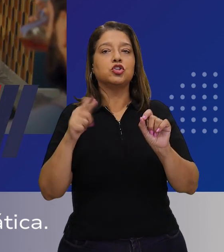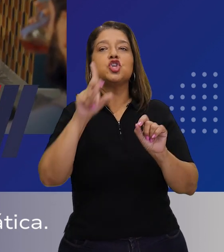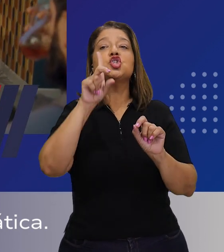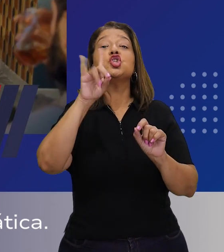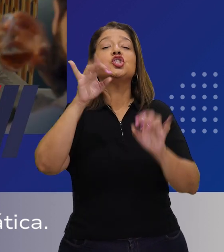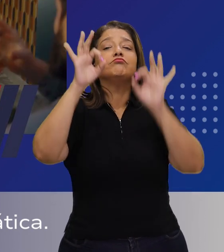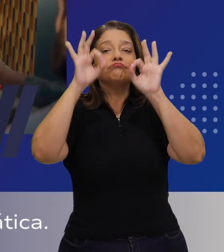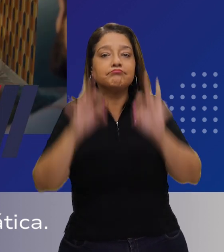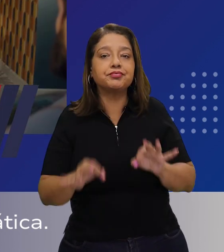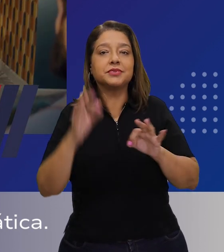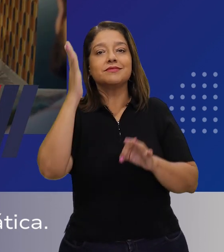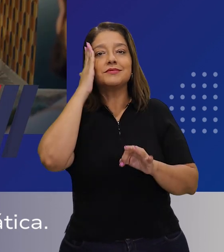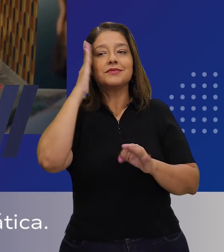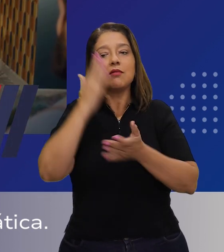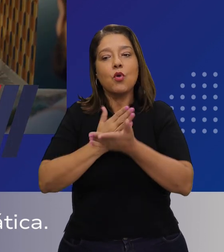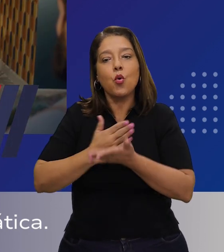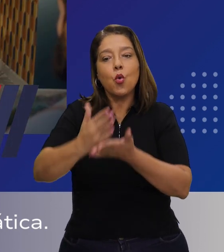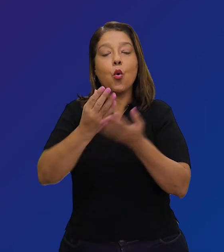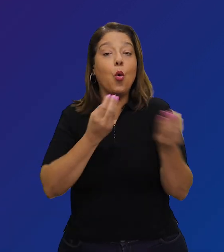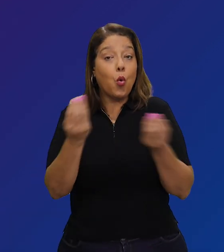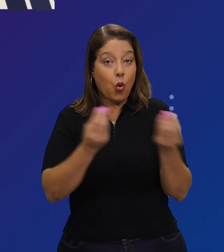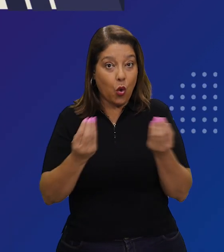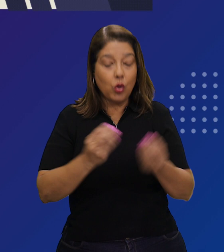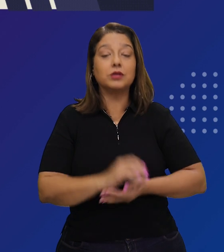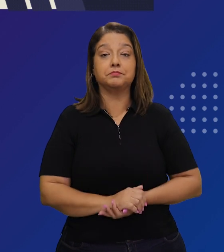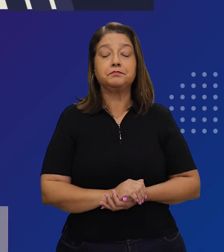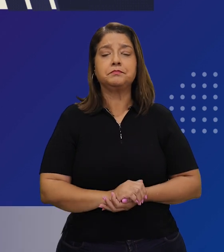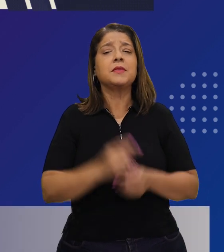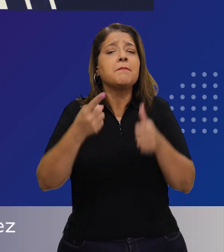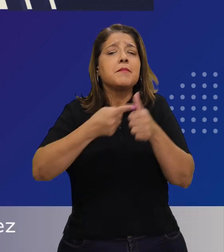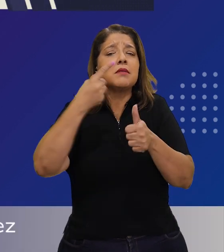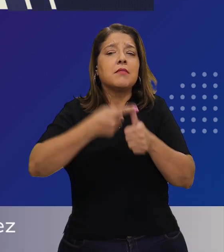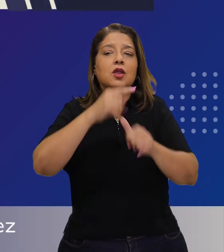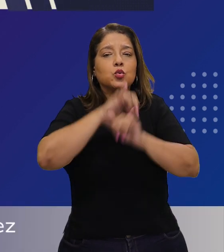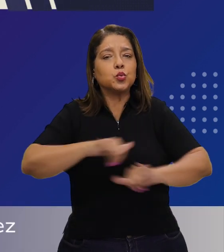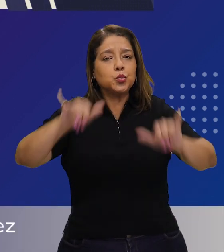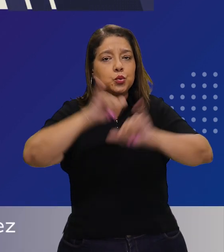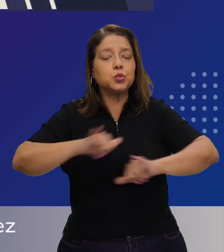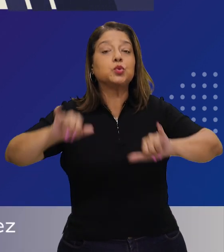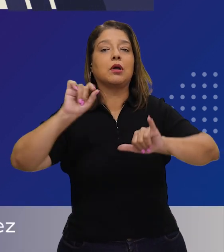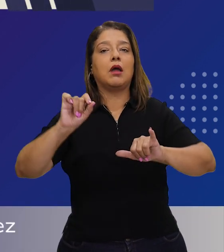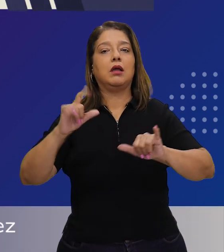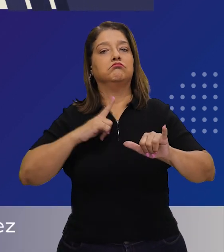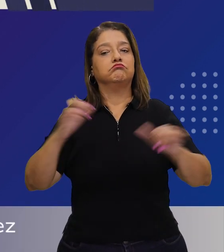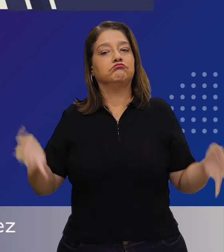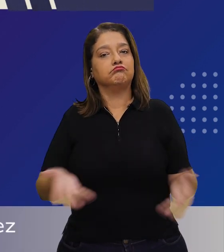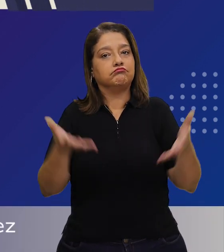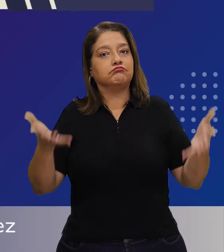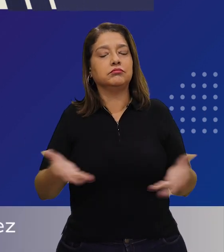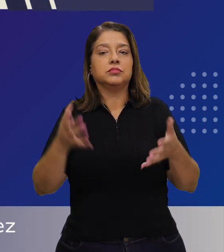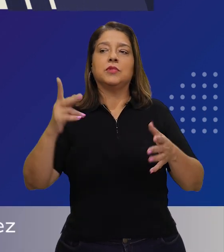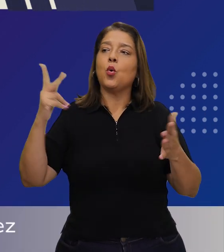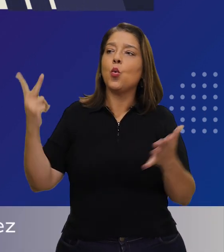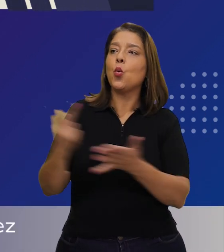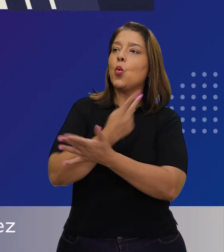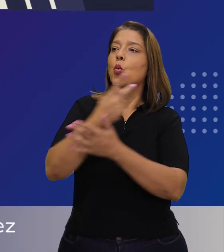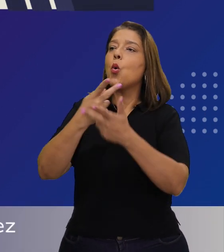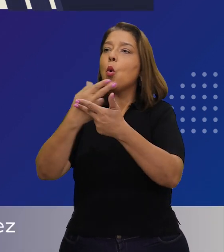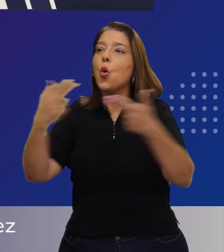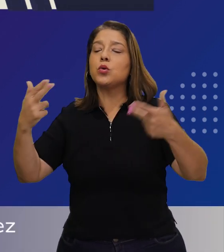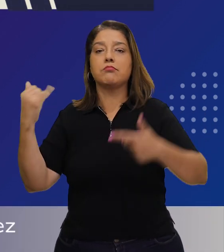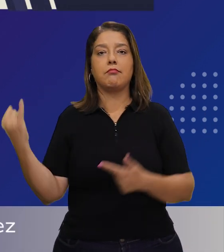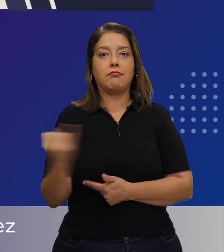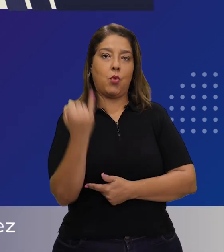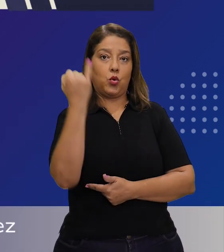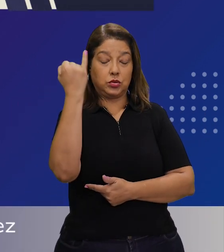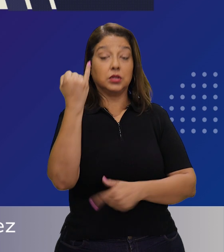que marque o início desta prática. As primeiras notícias foram motivadas por acontecimentos